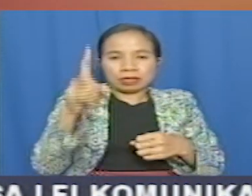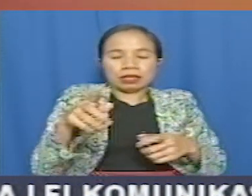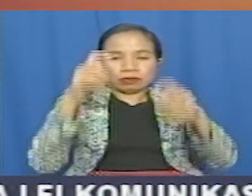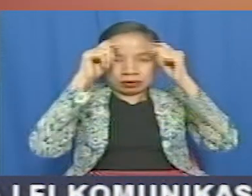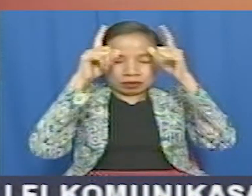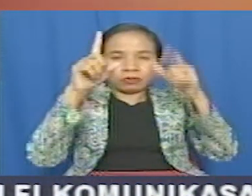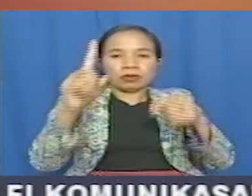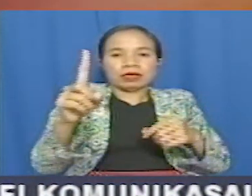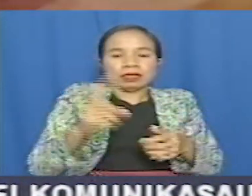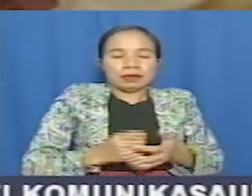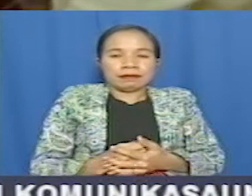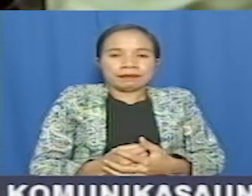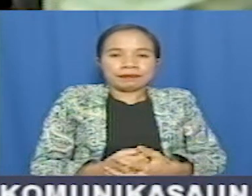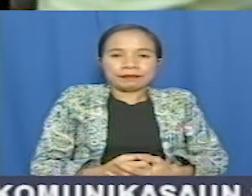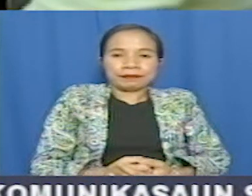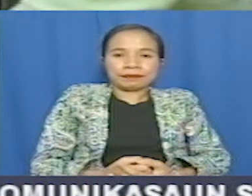Timoruan ida.